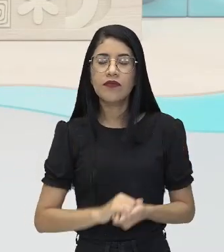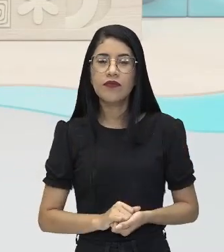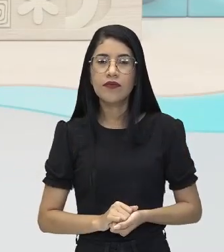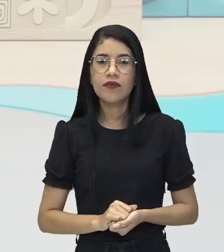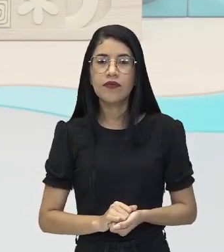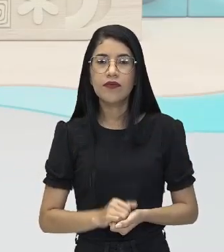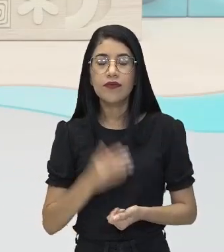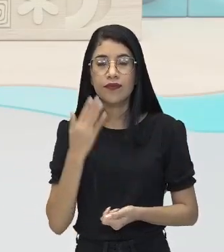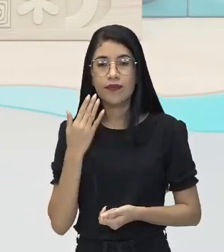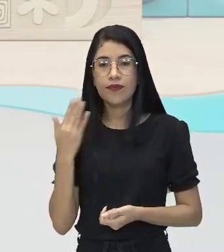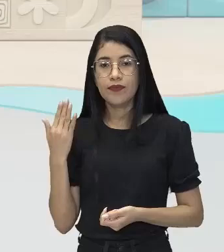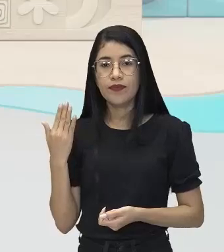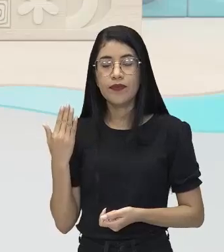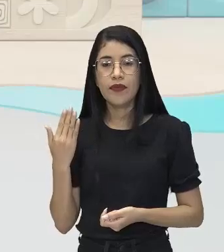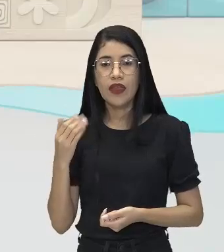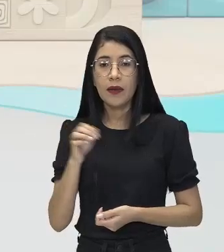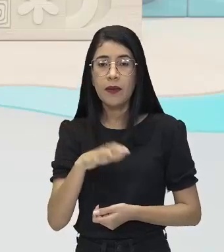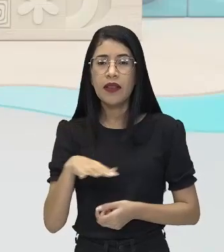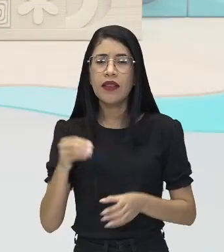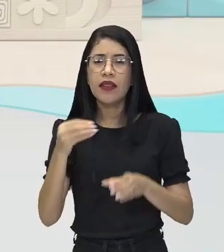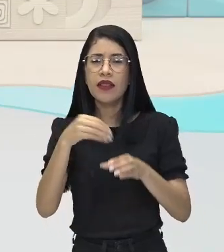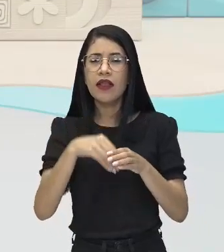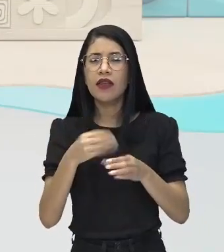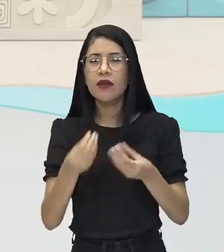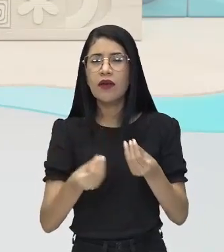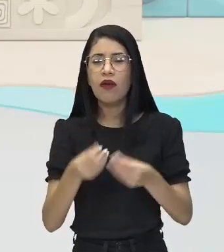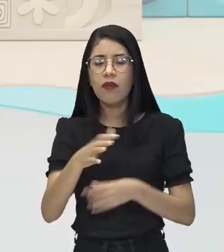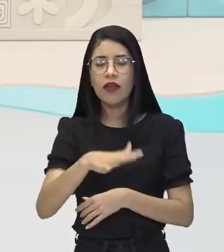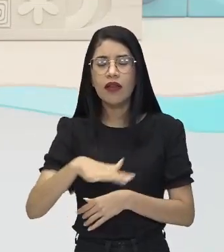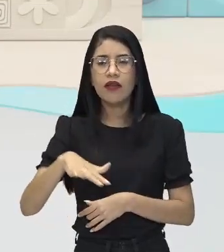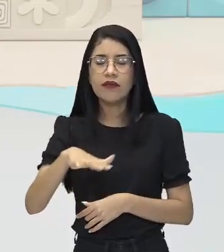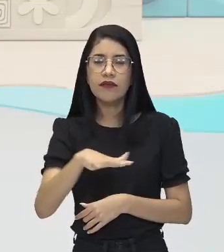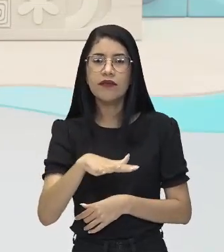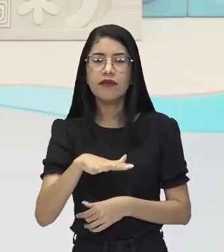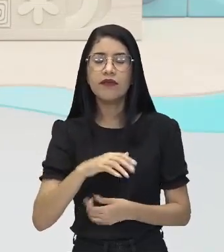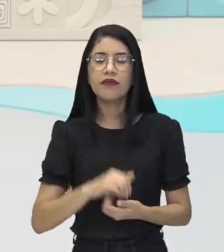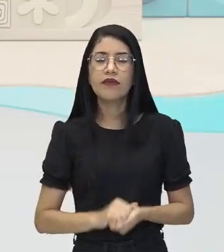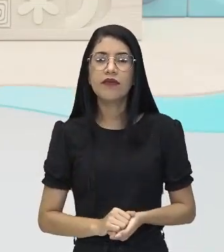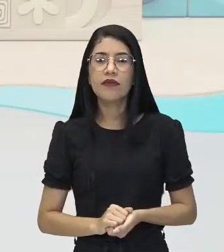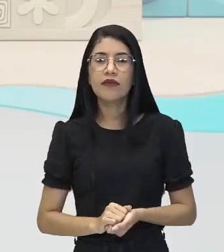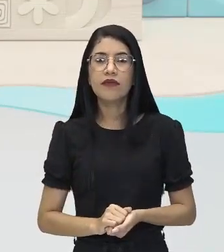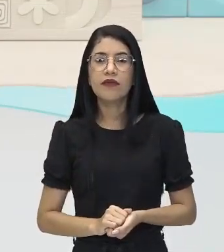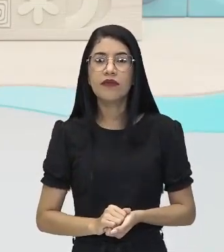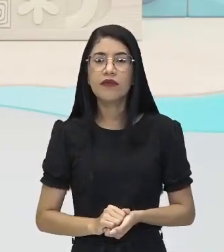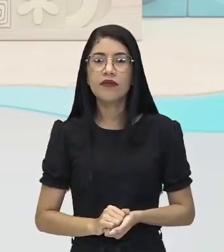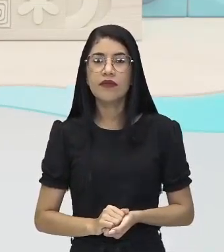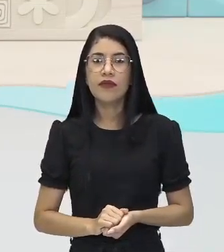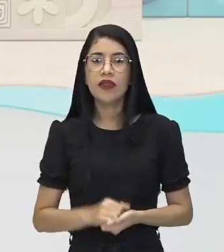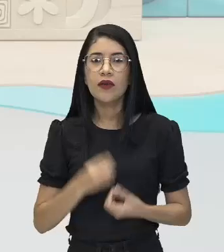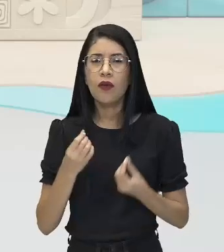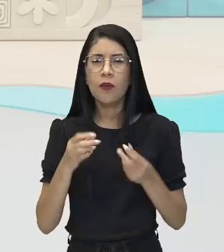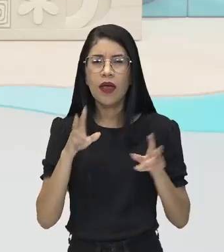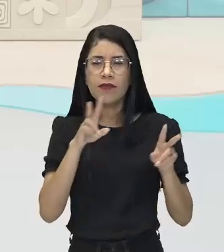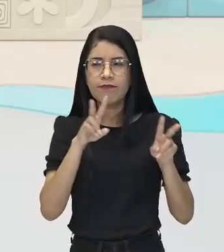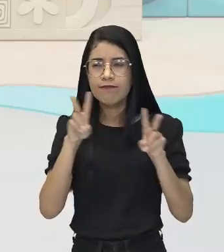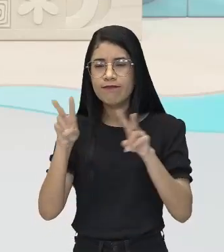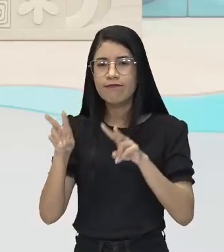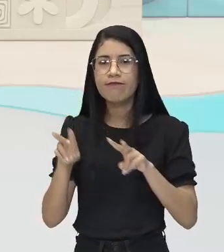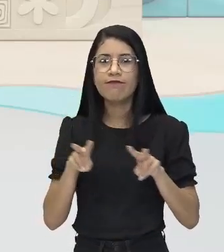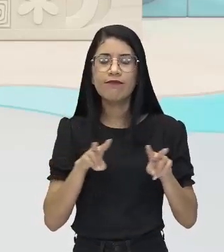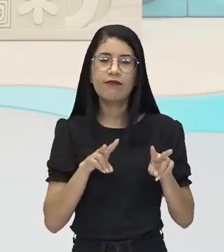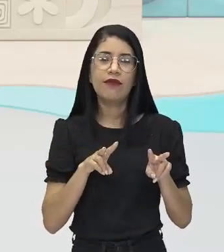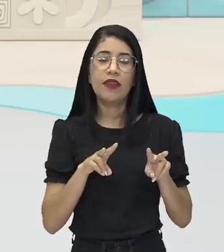essa arena por dentro, tá? Então, nós temos essa possibilidade de ver como era. Claro que isso